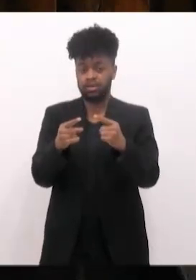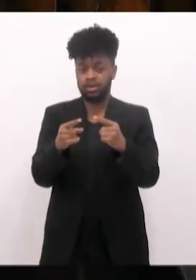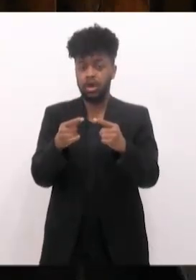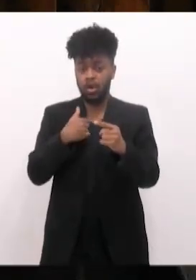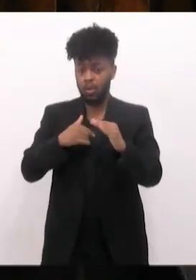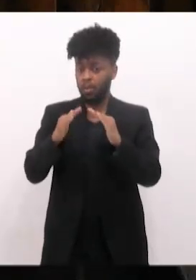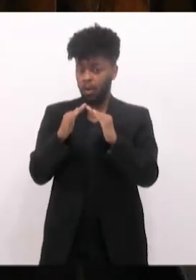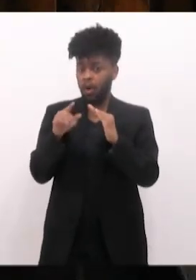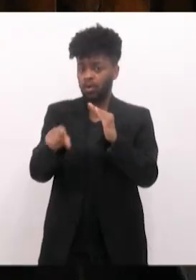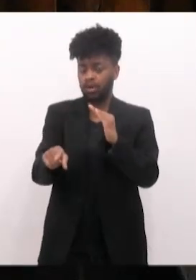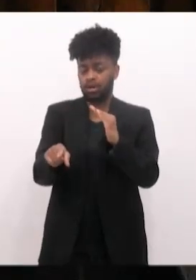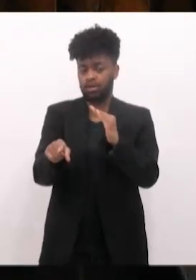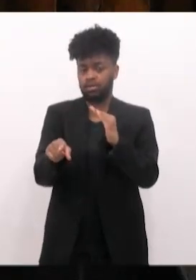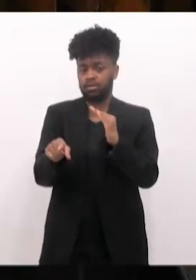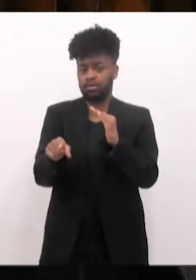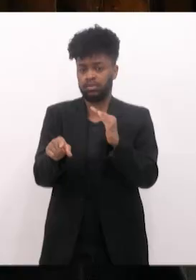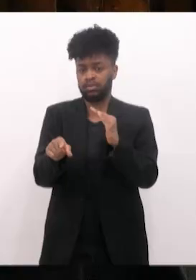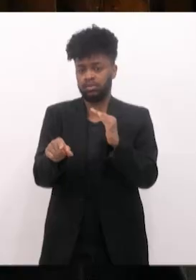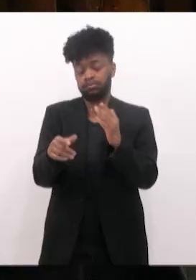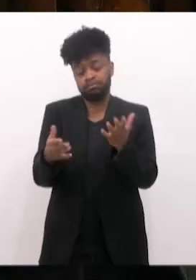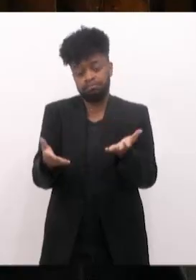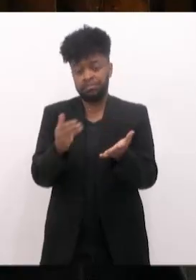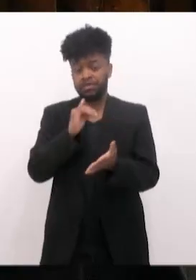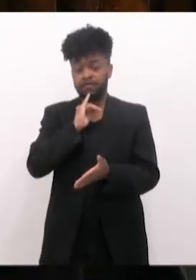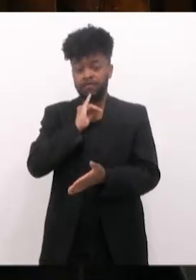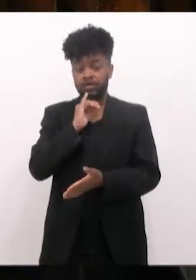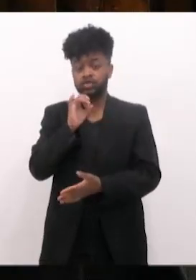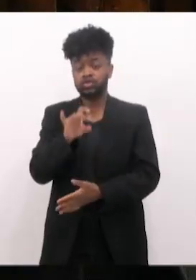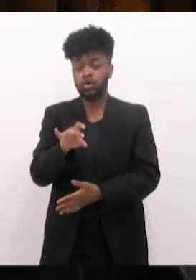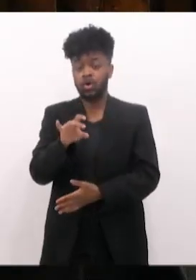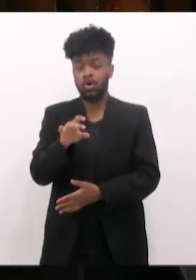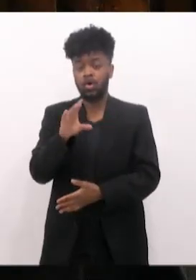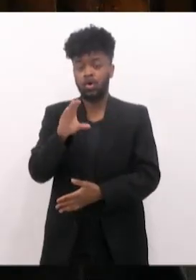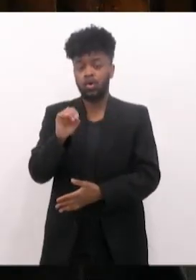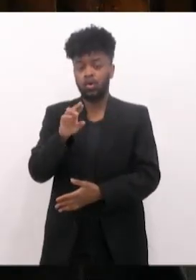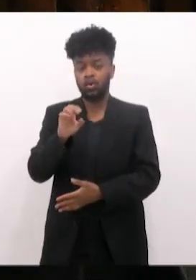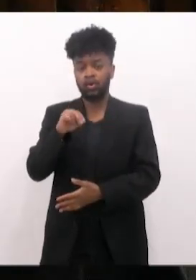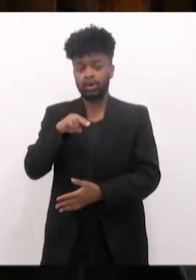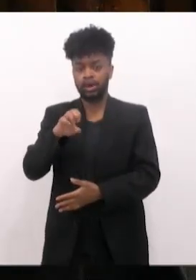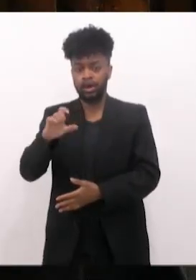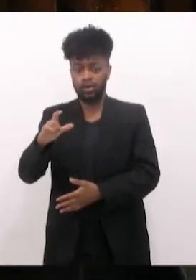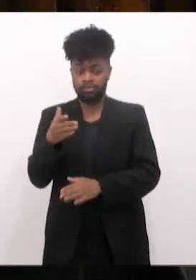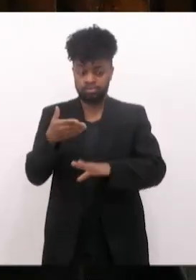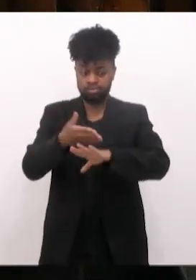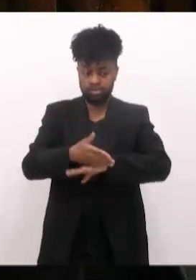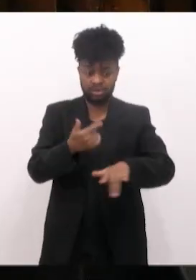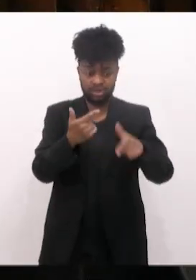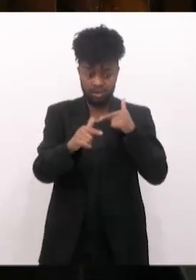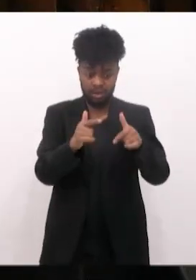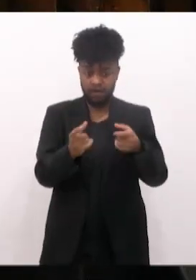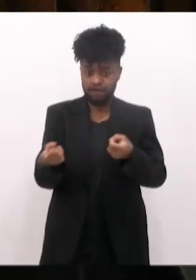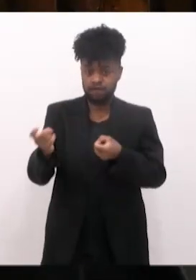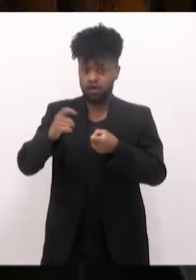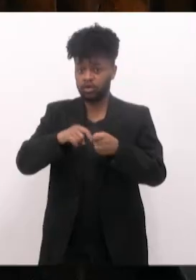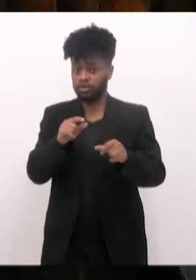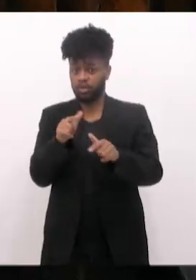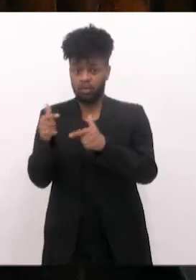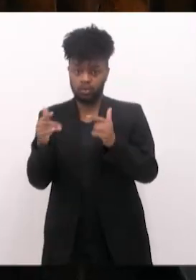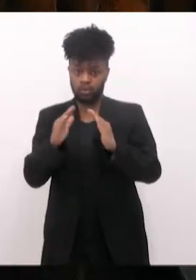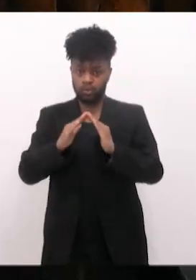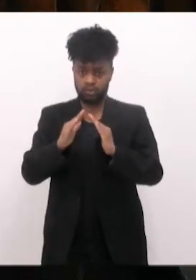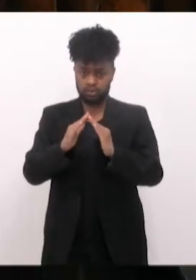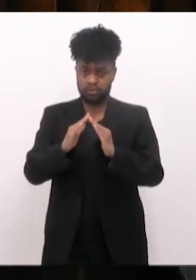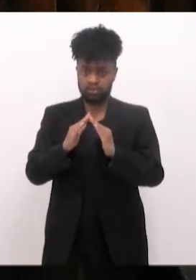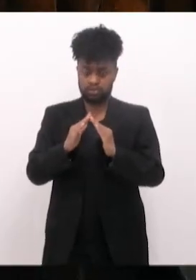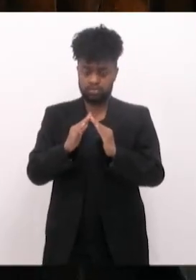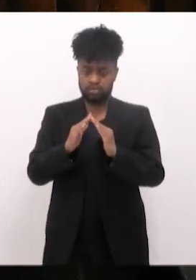naquela cidade. Infelizmente o coronel só vai ali para trabalhar, ganhar o dinheiro dele, e ele volta para a casa dele, que